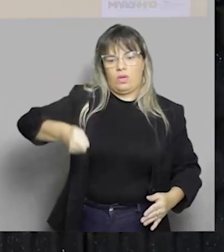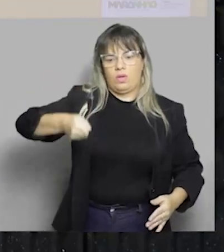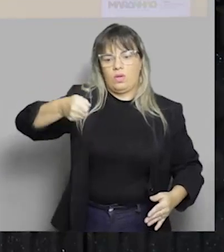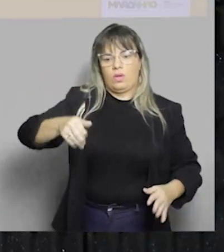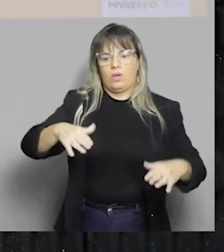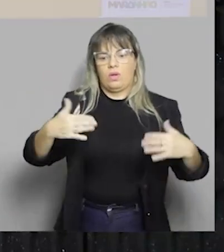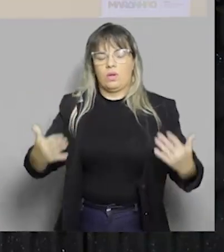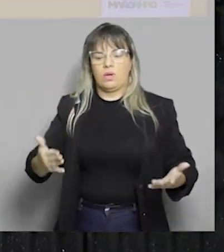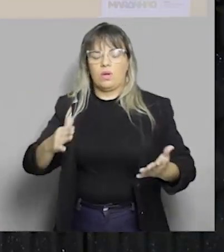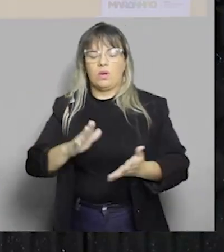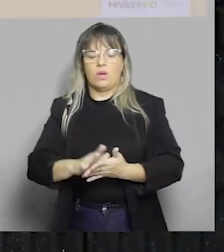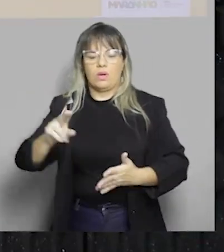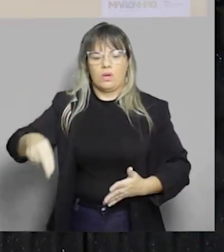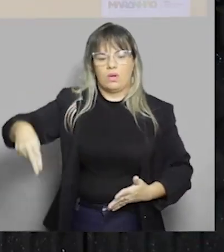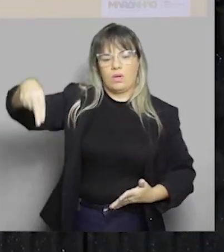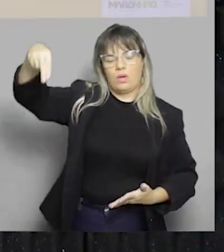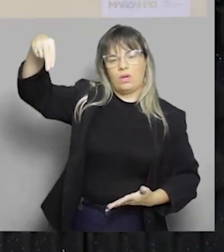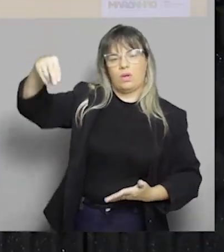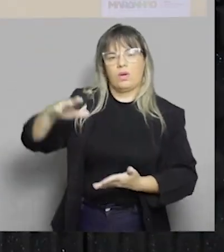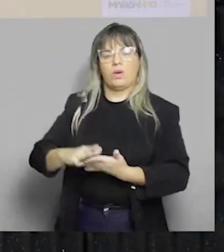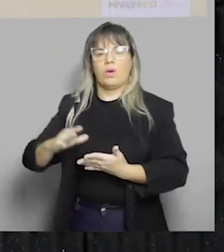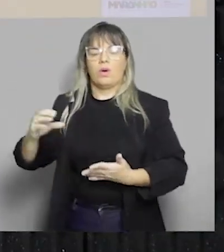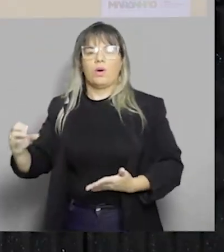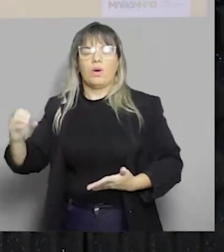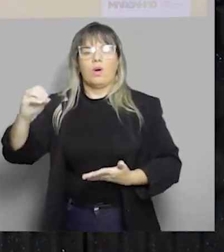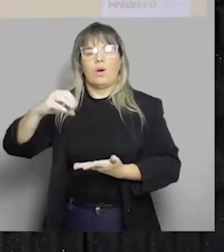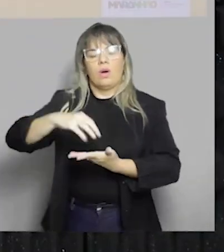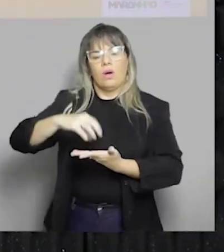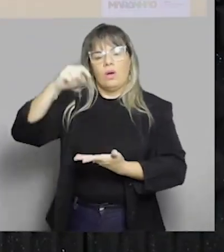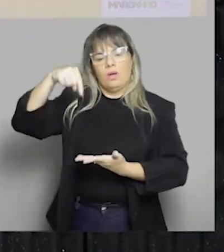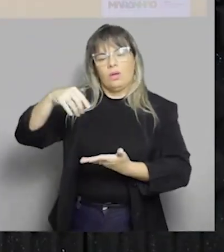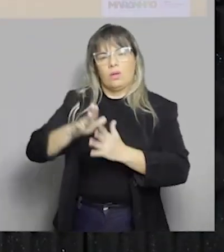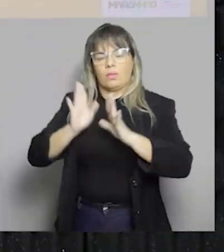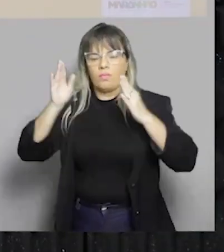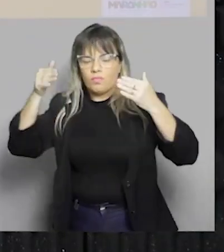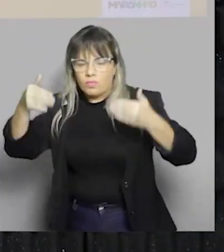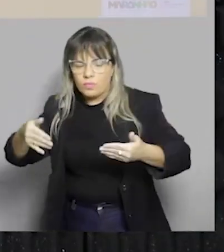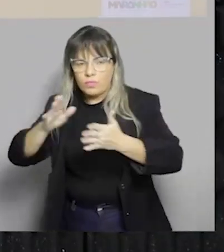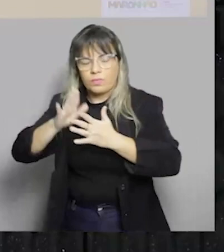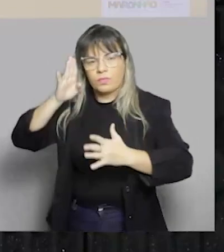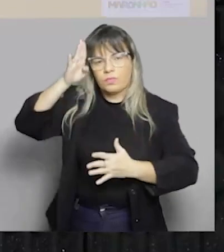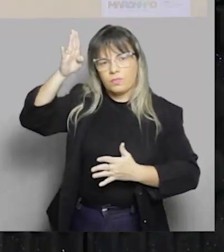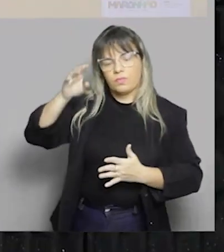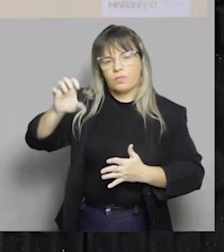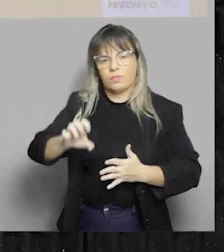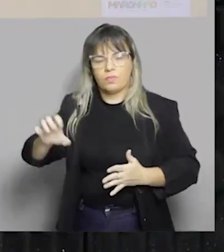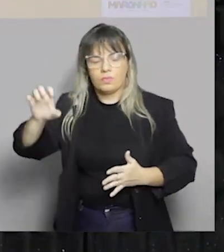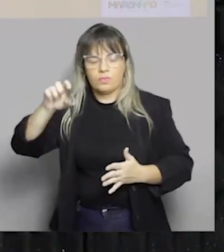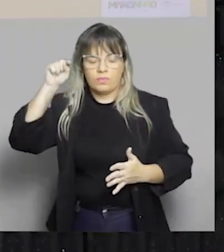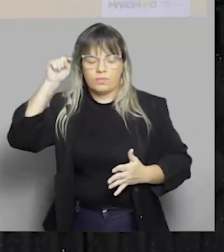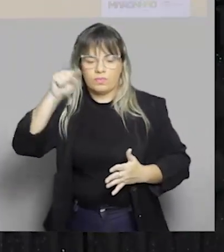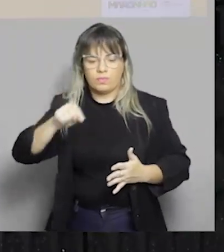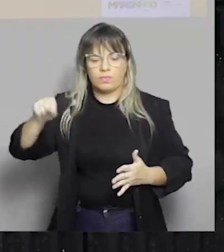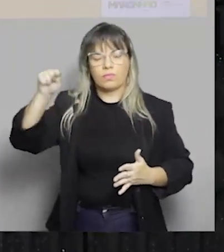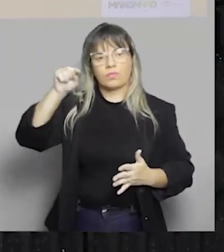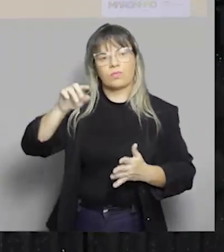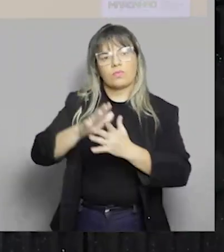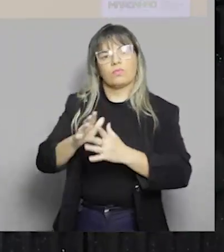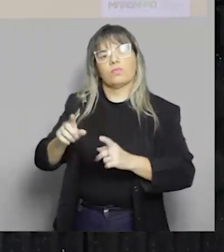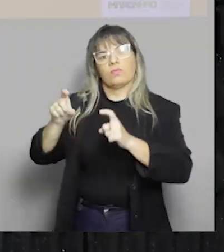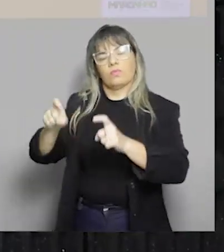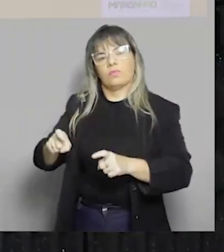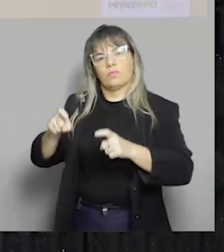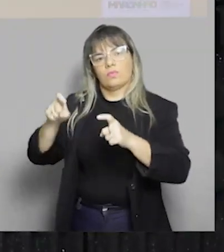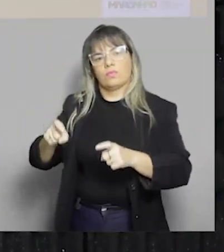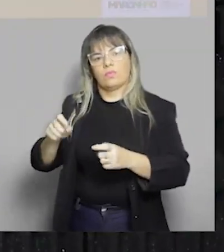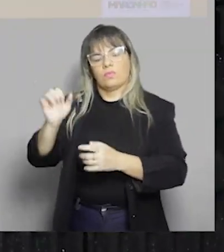claro, muito no centro-oeste. Atenção, o centro-oeste brasileiro é uma das principais regiões do agronegócio hoje nacional, juntamente com o